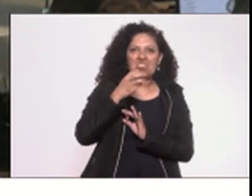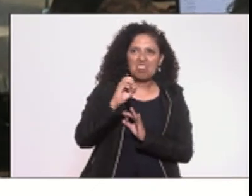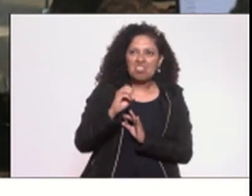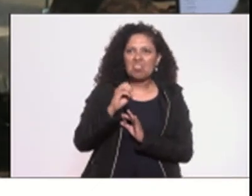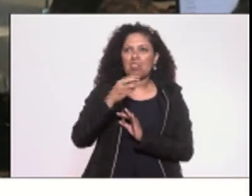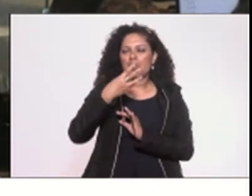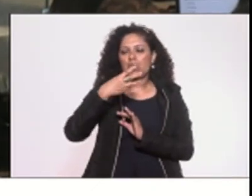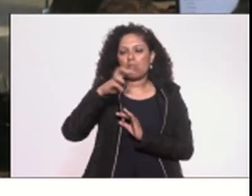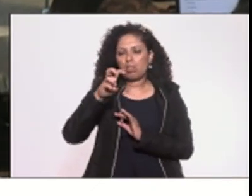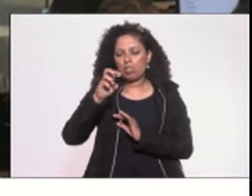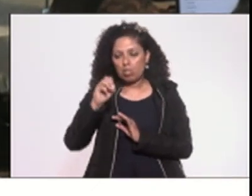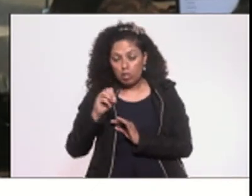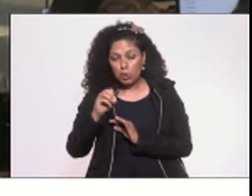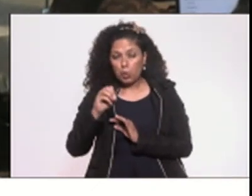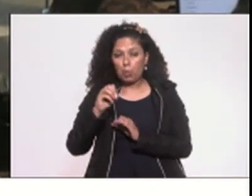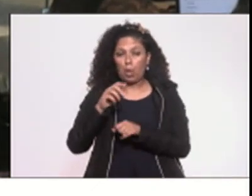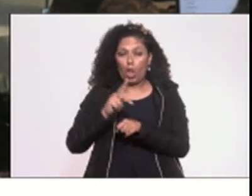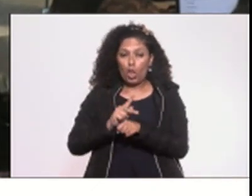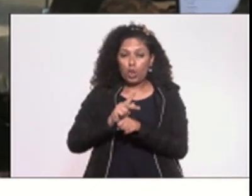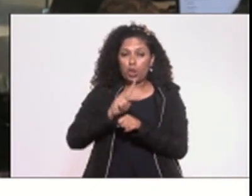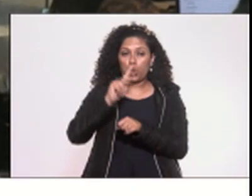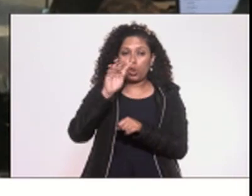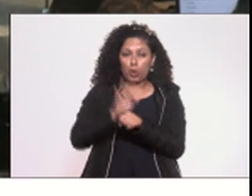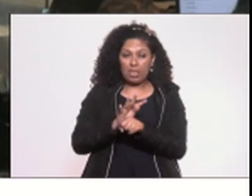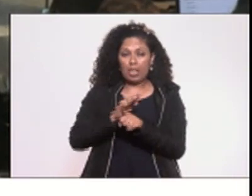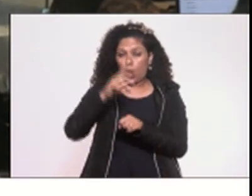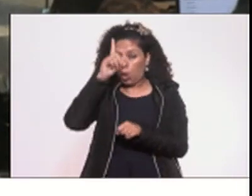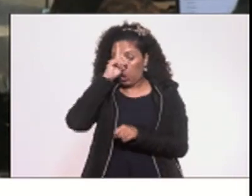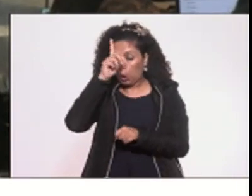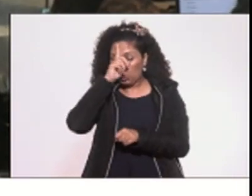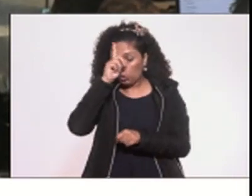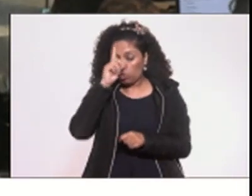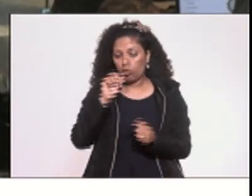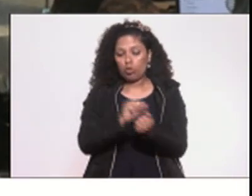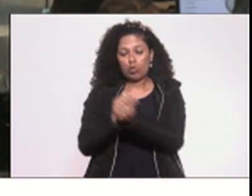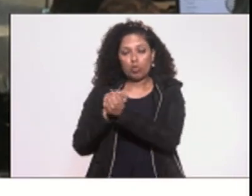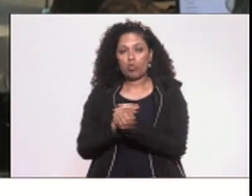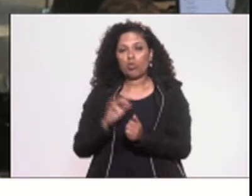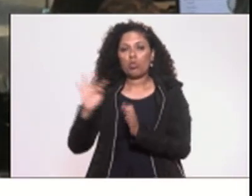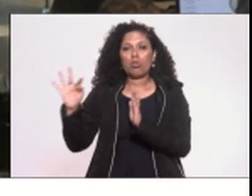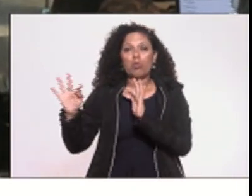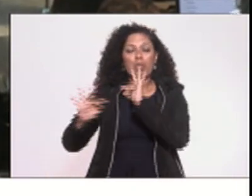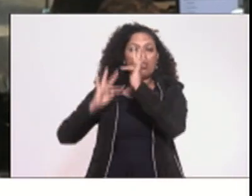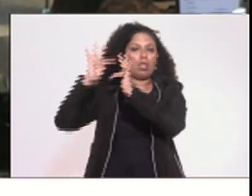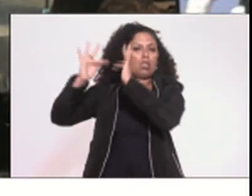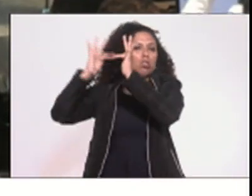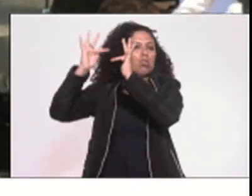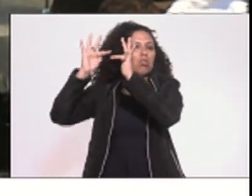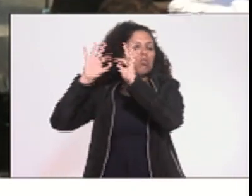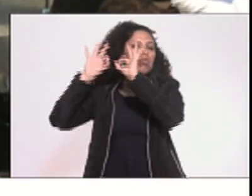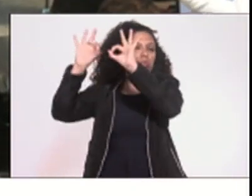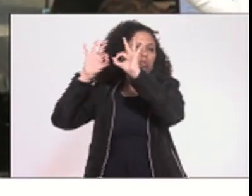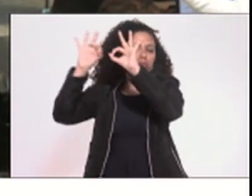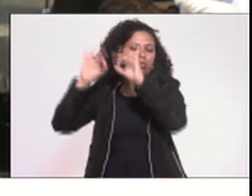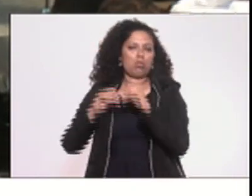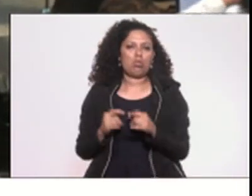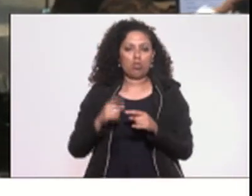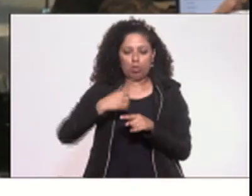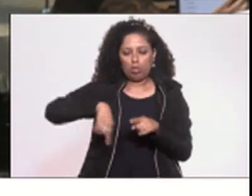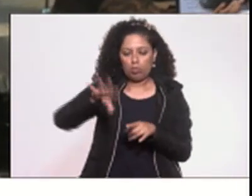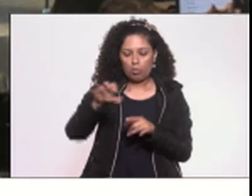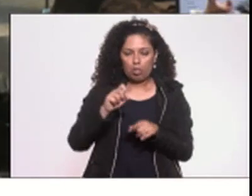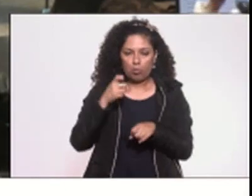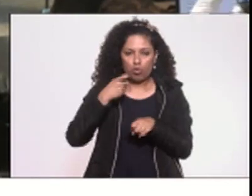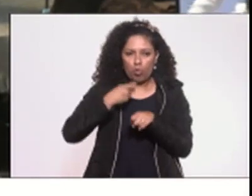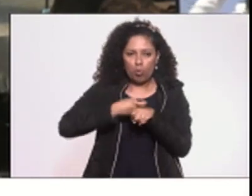350 toneladas por dia desse subproduto, com uma tecnologia de ponta, e processamos o